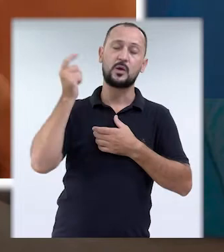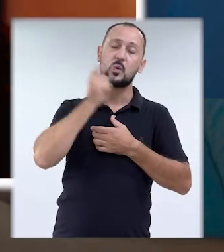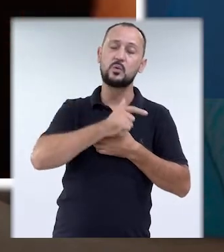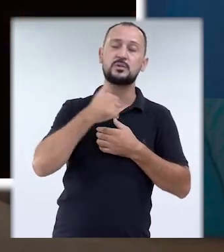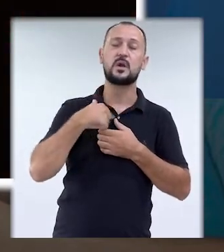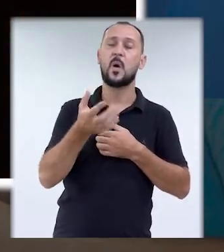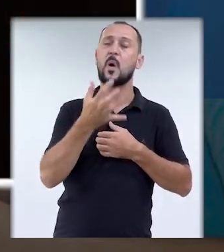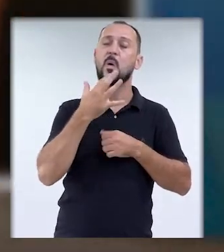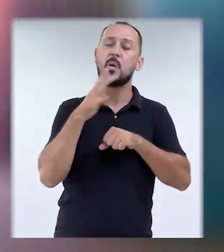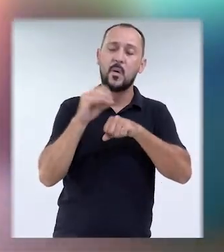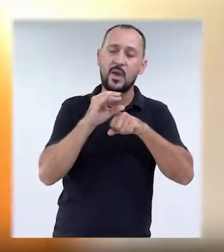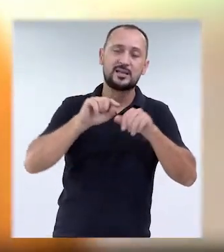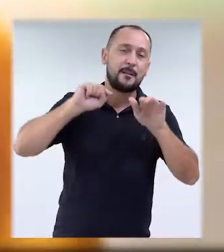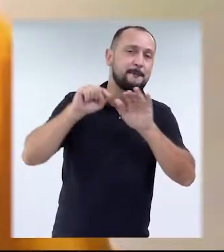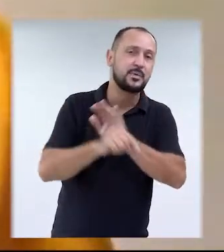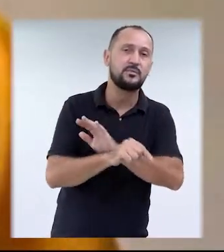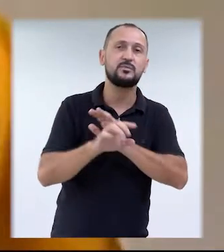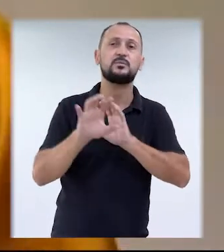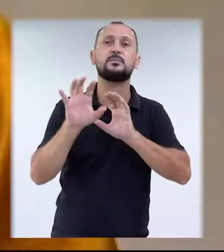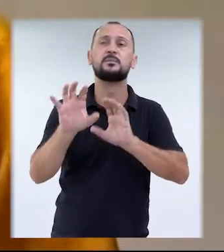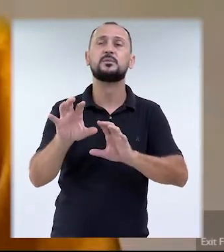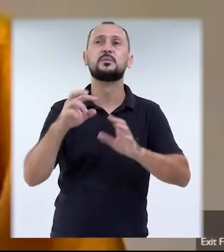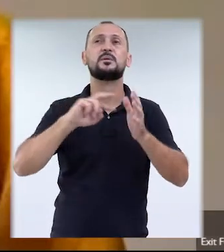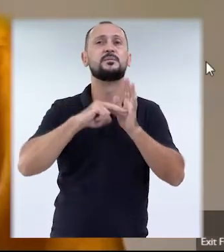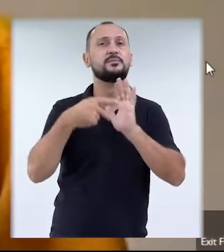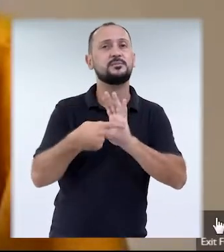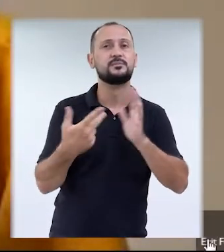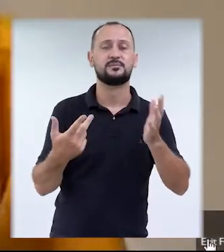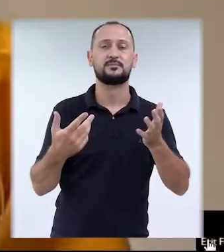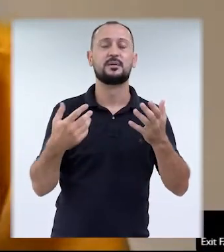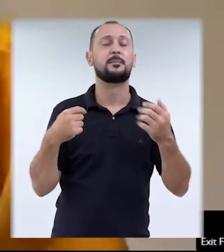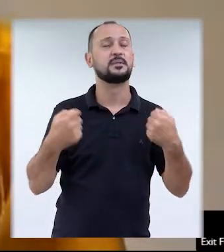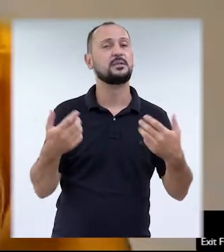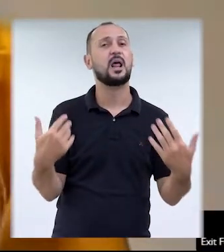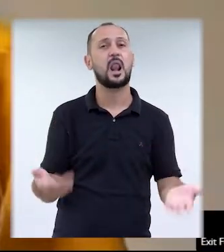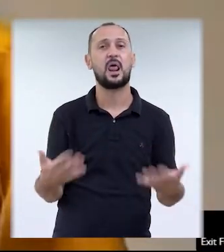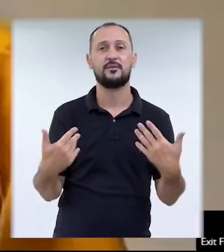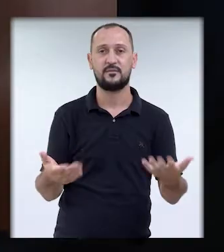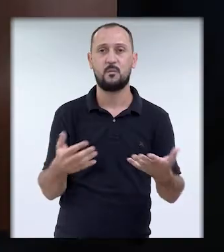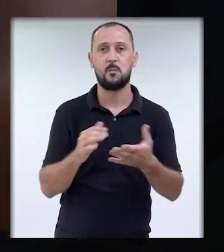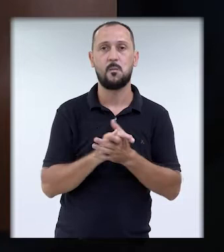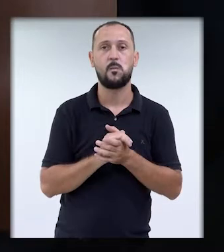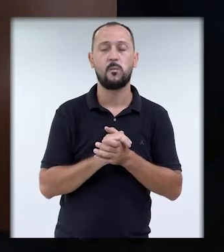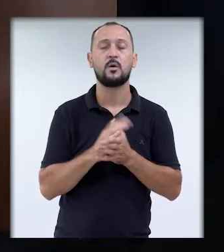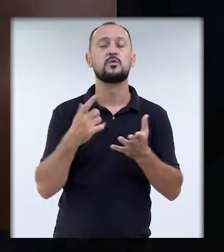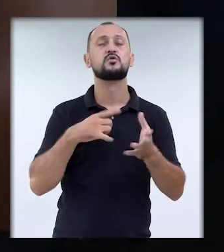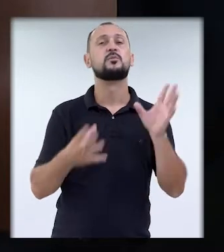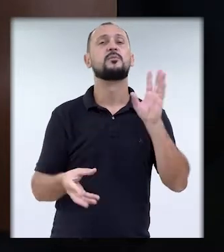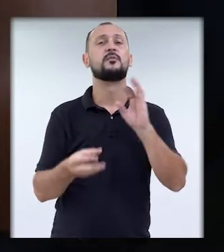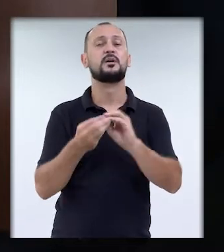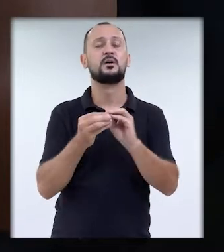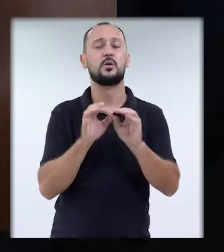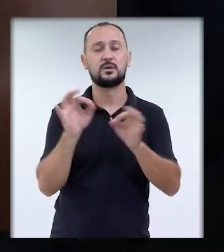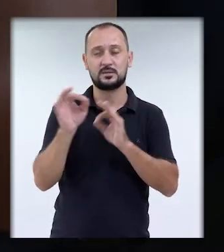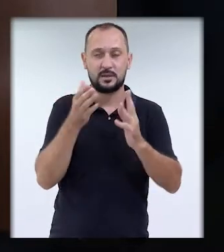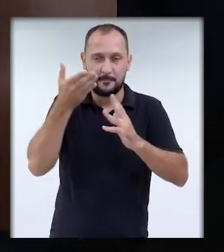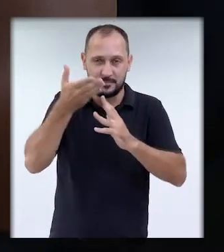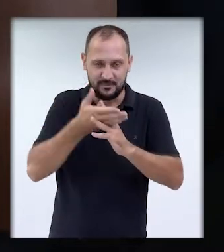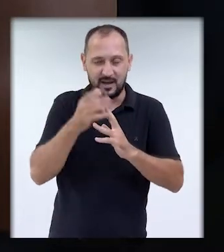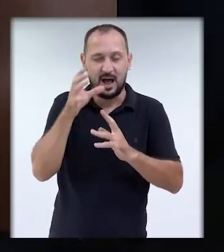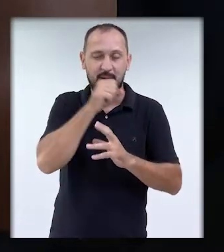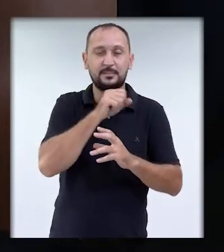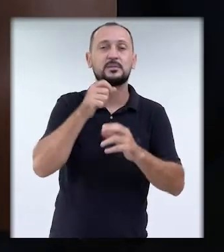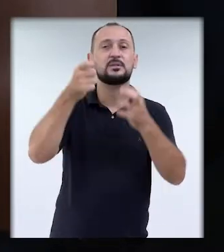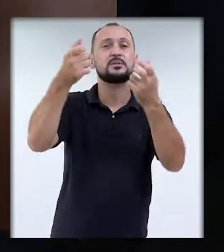que a gente possa ter uma vida com mais sentido, uma vida com mais leveza, propósito. Para finalizar o bloco, então, eu gostaria que